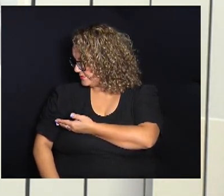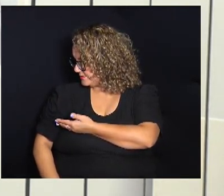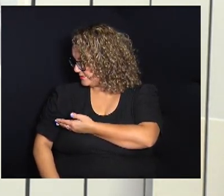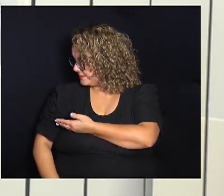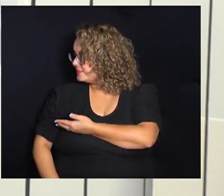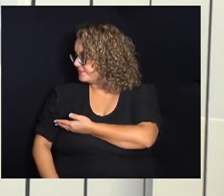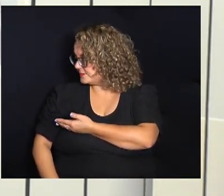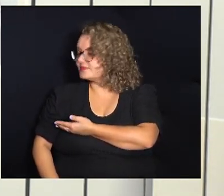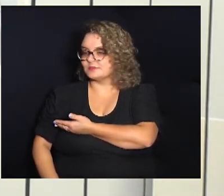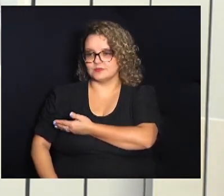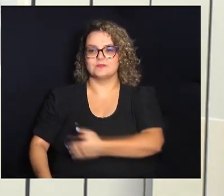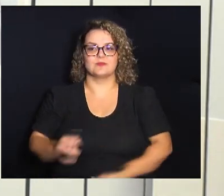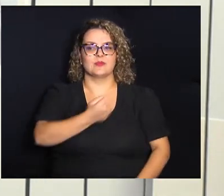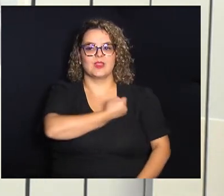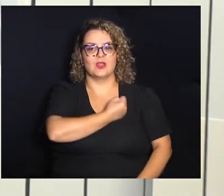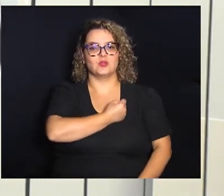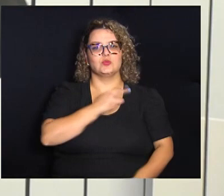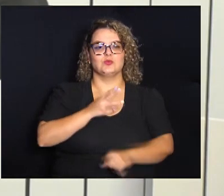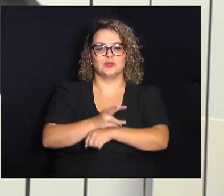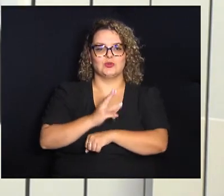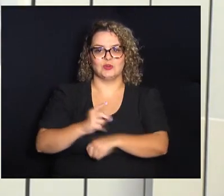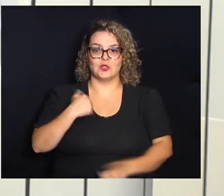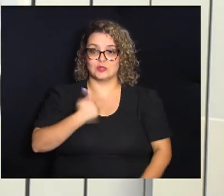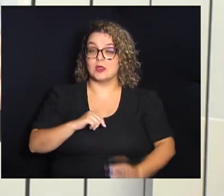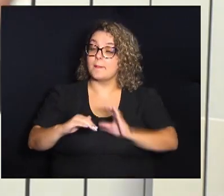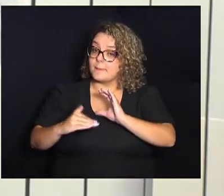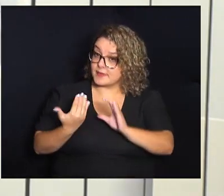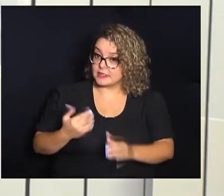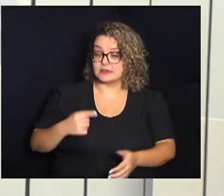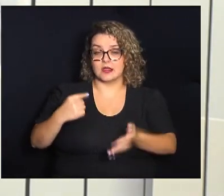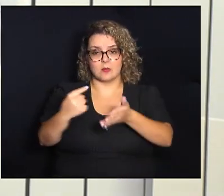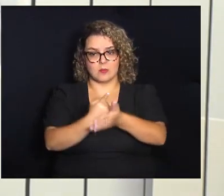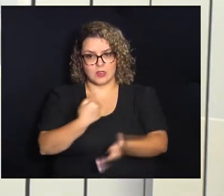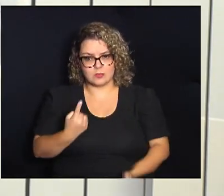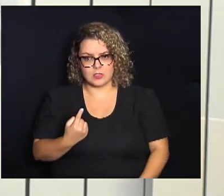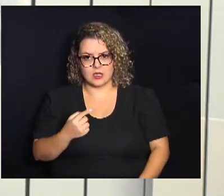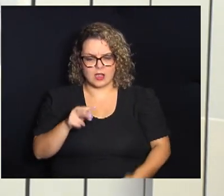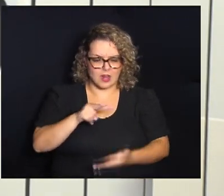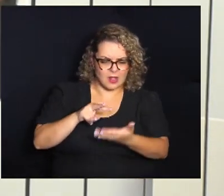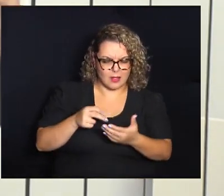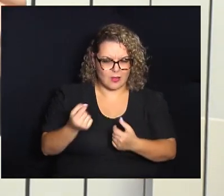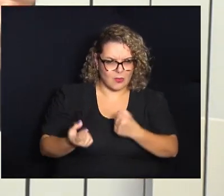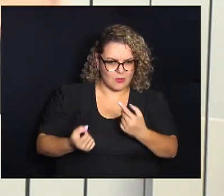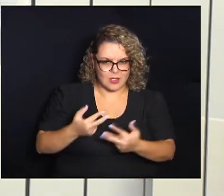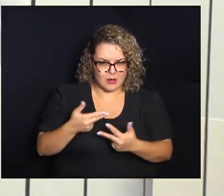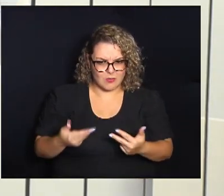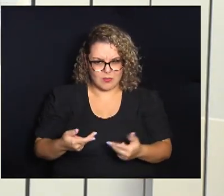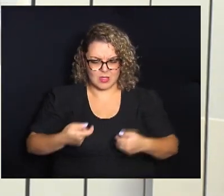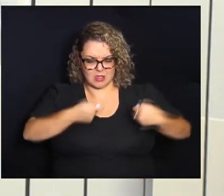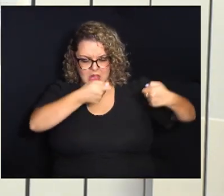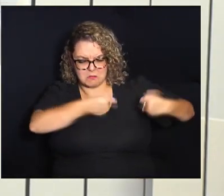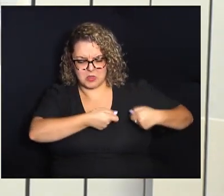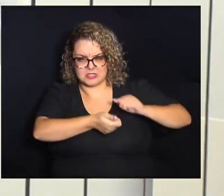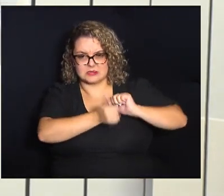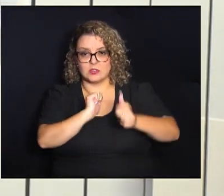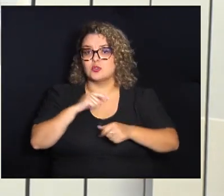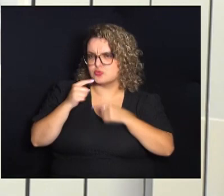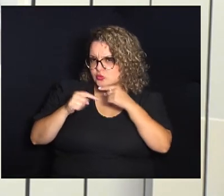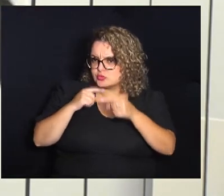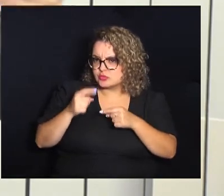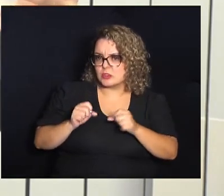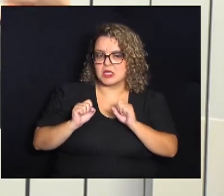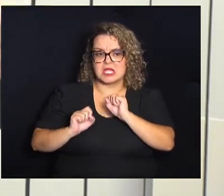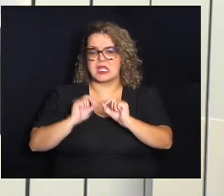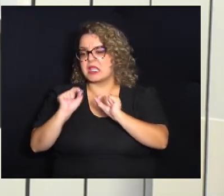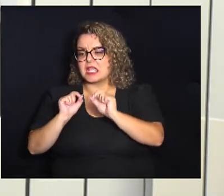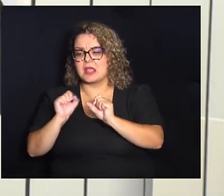978293776 é o número do nosso WhatsApp. Já manda a sua pergunta. Leu alguma coisa sobre aposta esportiva? Tem dúvida? Quem pode,